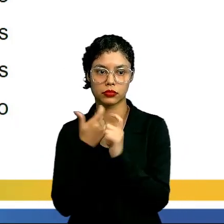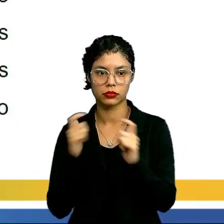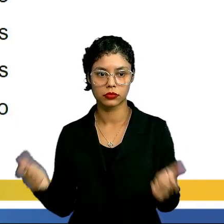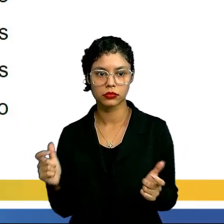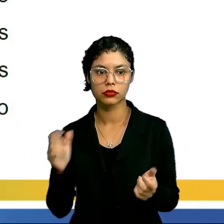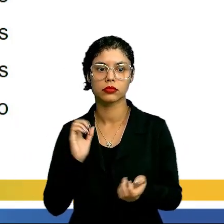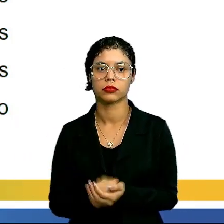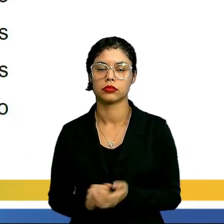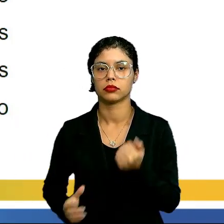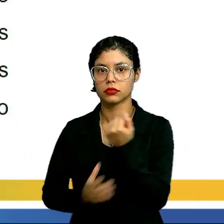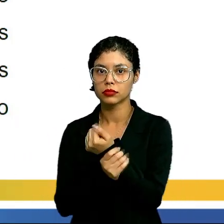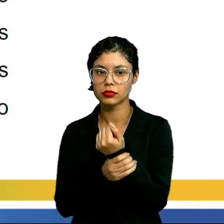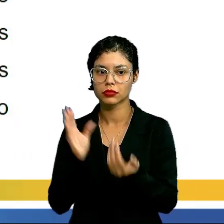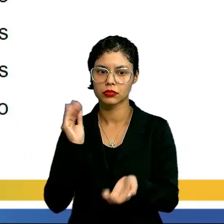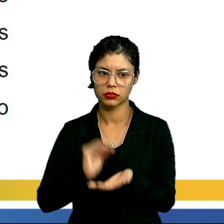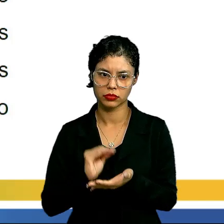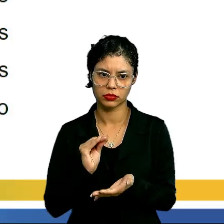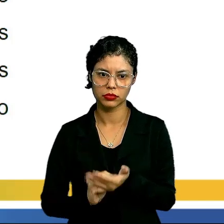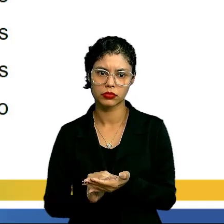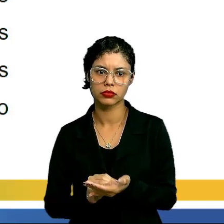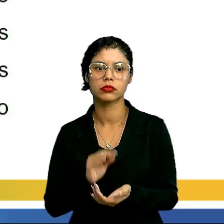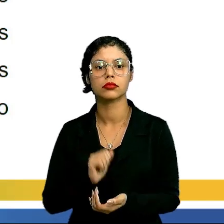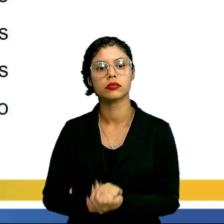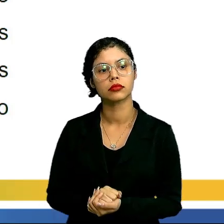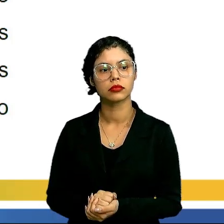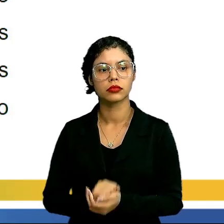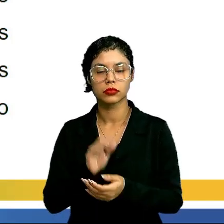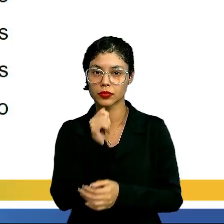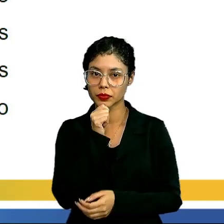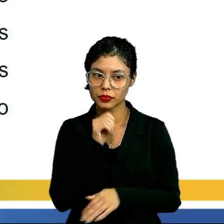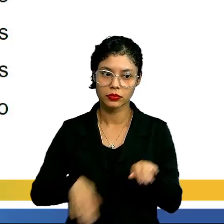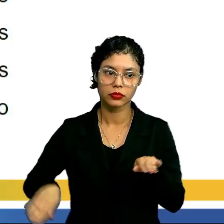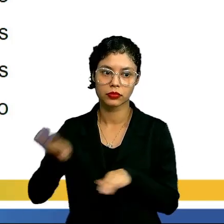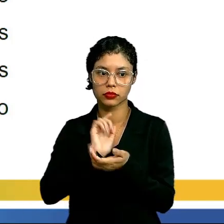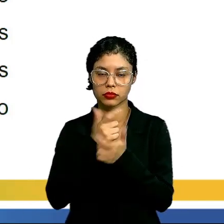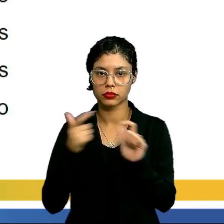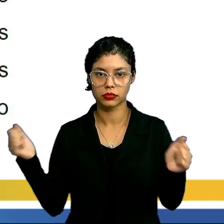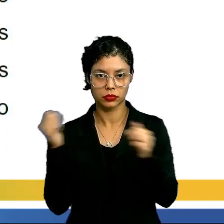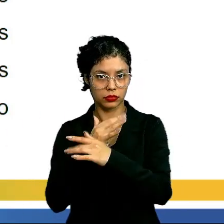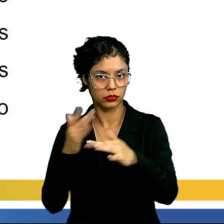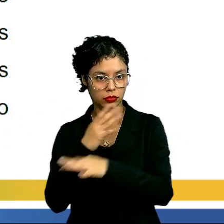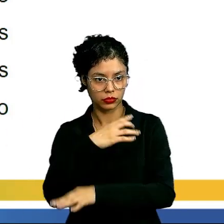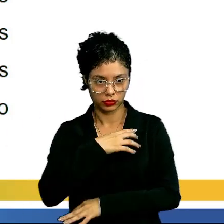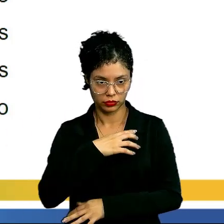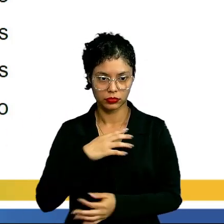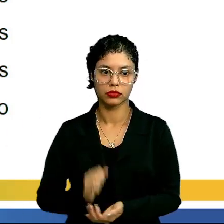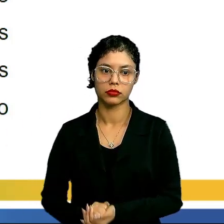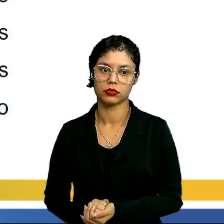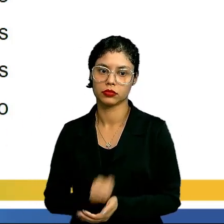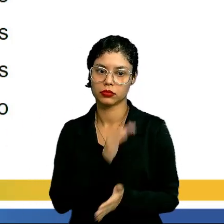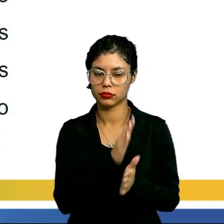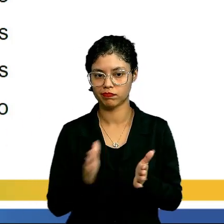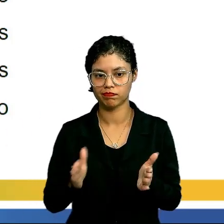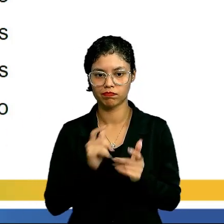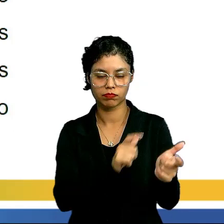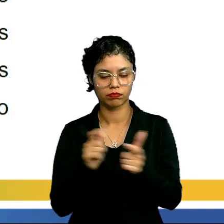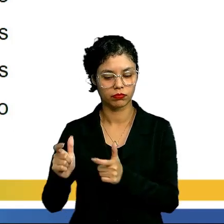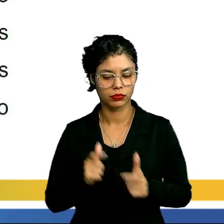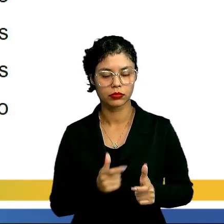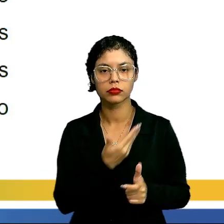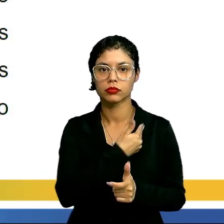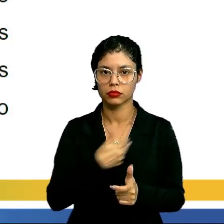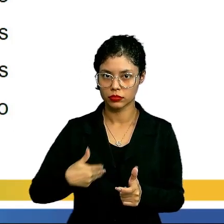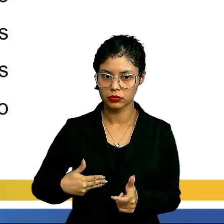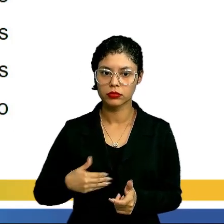criminalidade, o aumento da sensação de insegurança, sobretudo nos grandes centros urbanos, a degradação do espaço